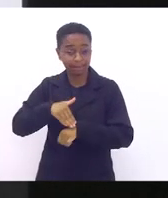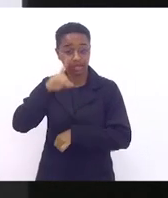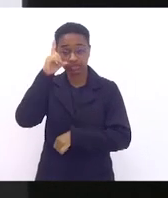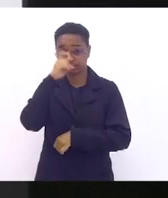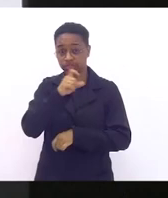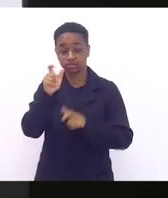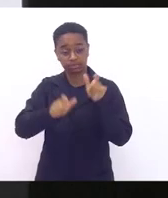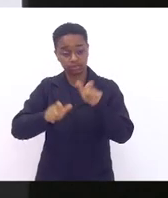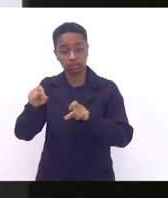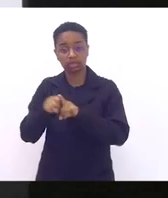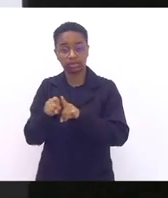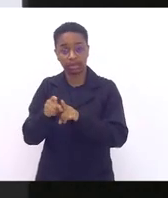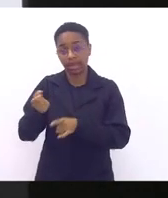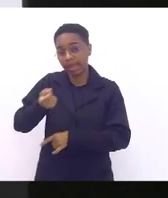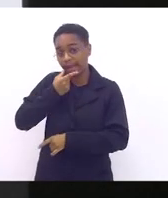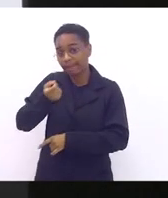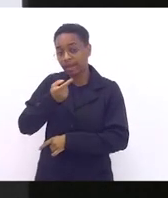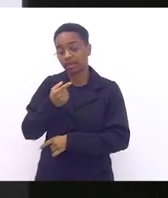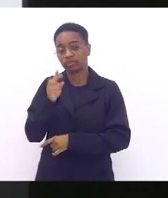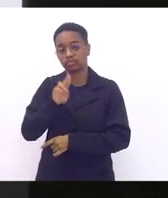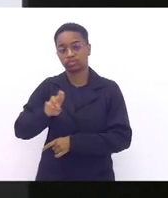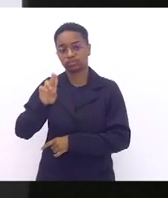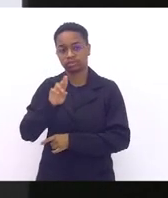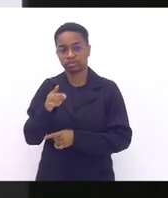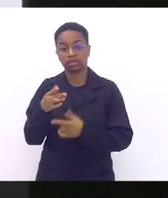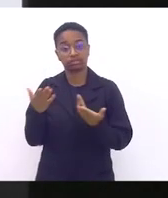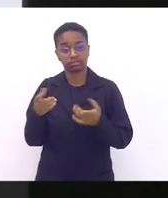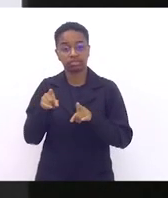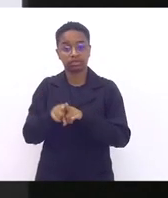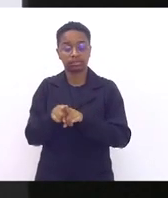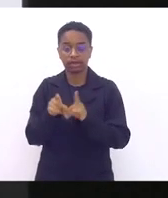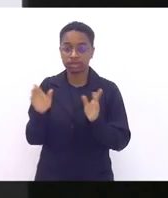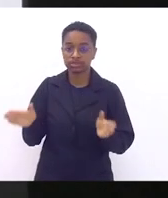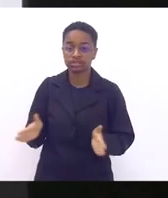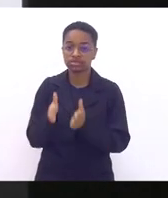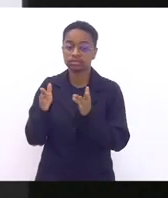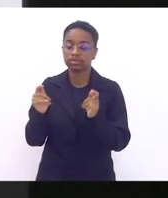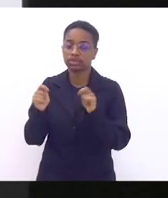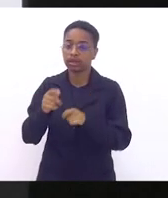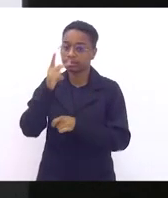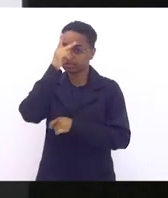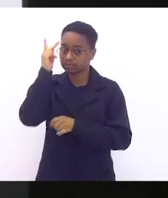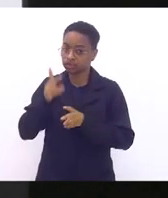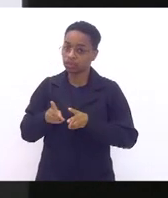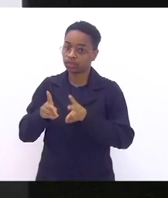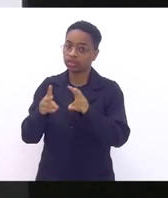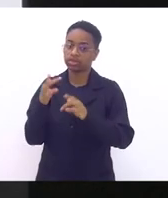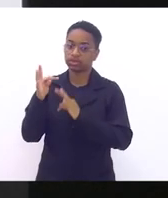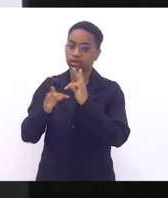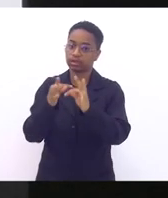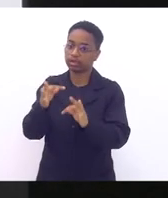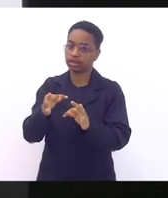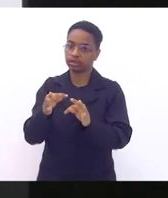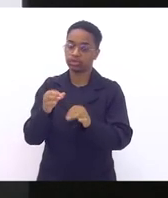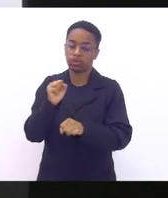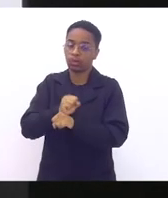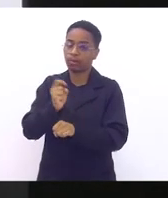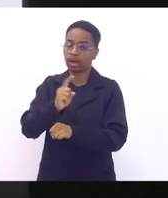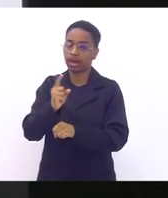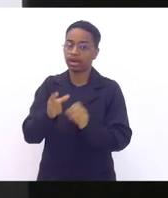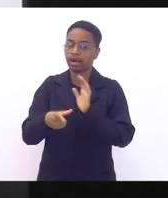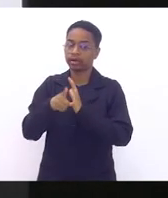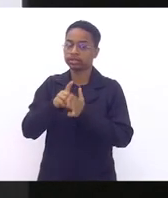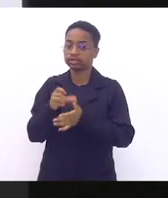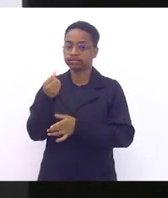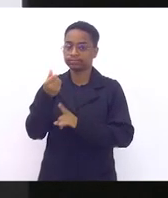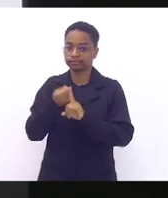até na tomada da medicação. Então, e é um incentivo, né, para que a pessoa permaneça em tratamento e não interrompa antes do sexto mês.